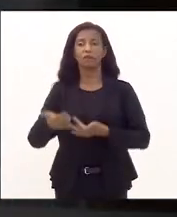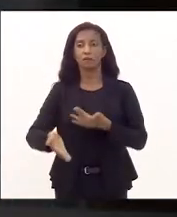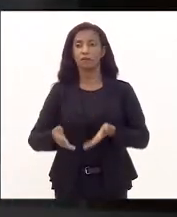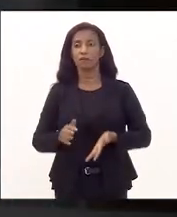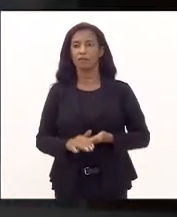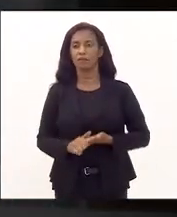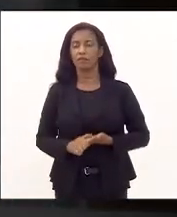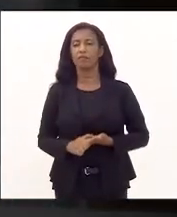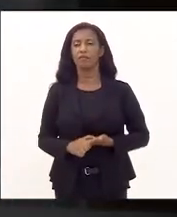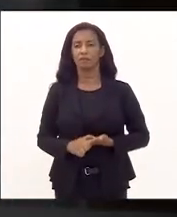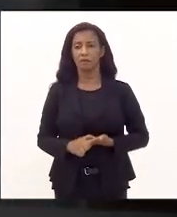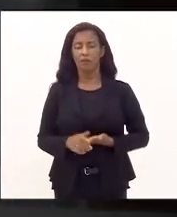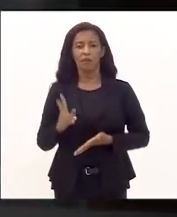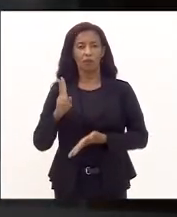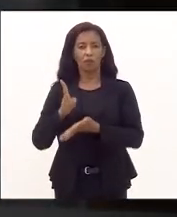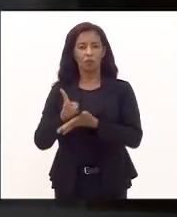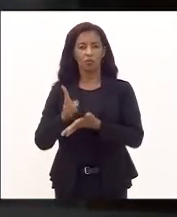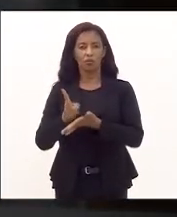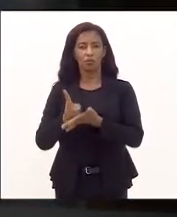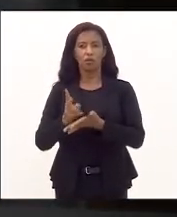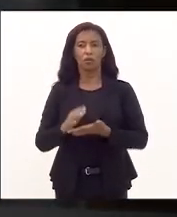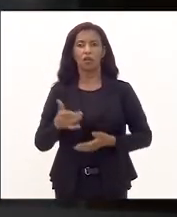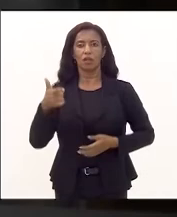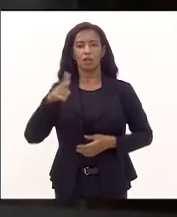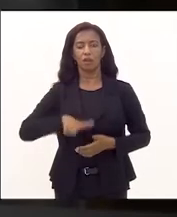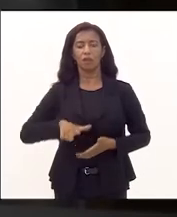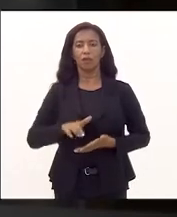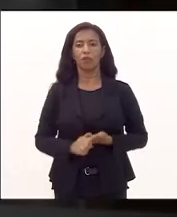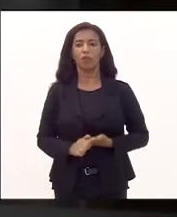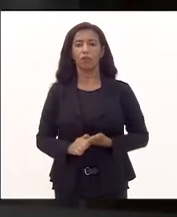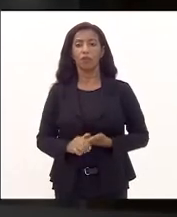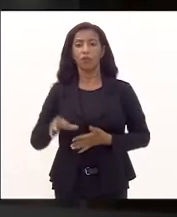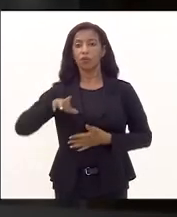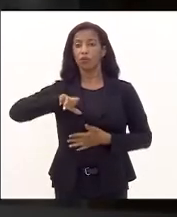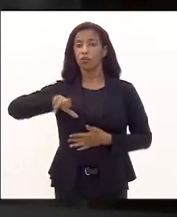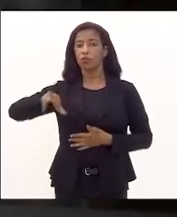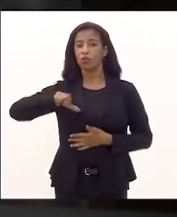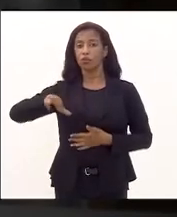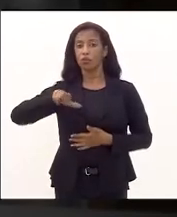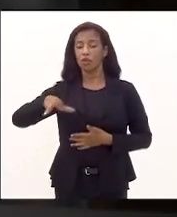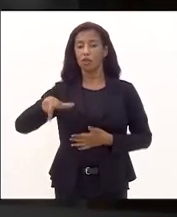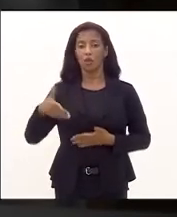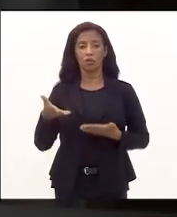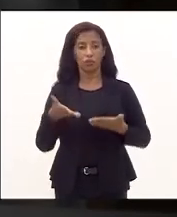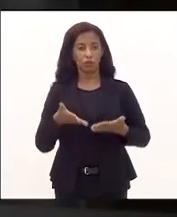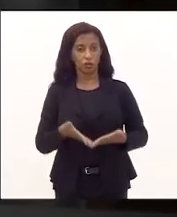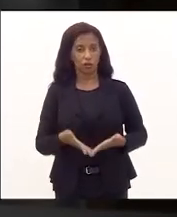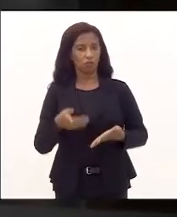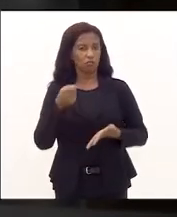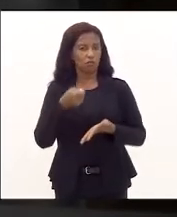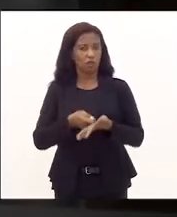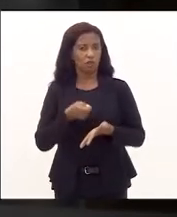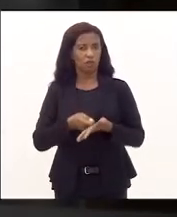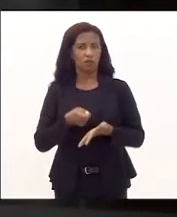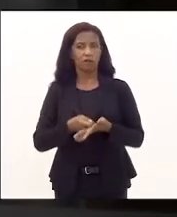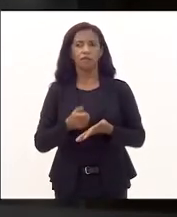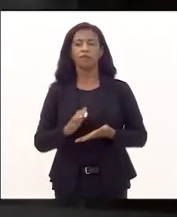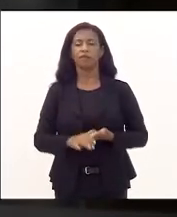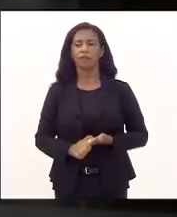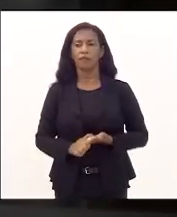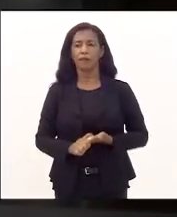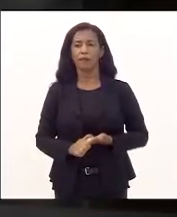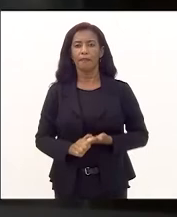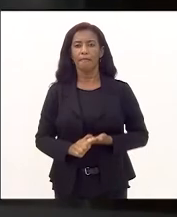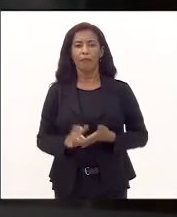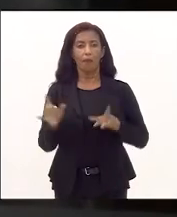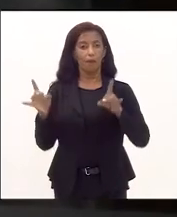haverá a continuidade. Repito, os que não estão devidamente aptos